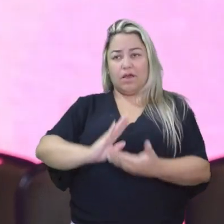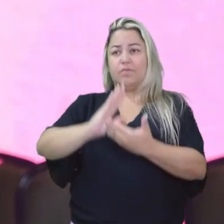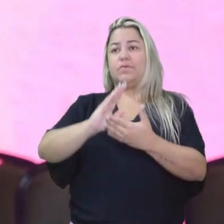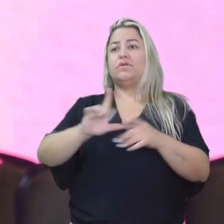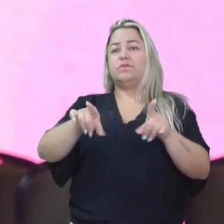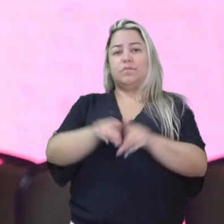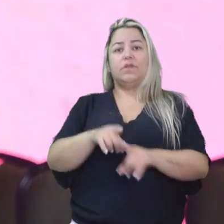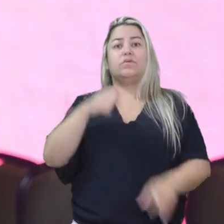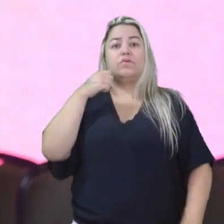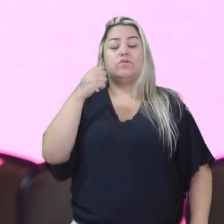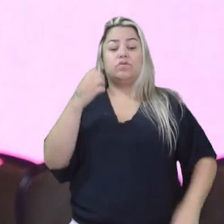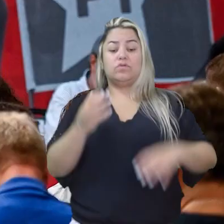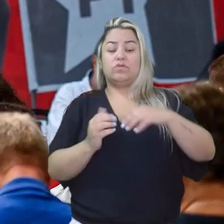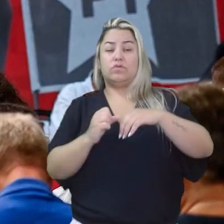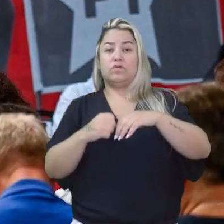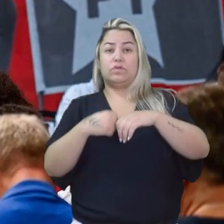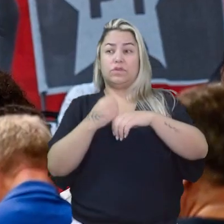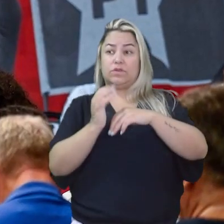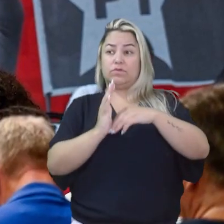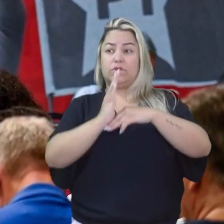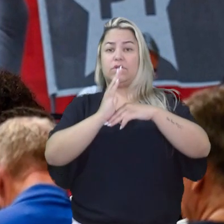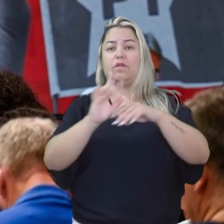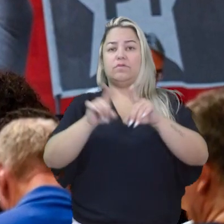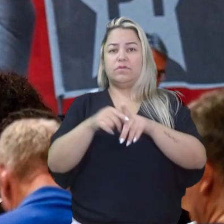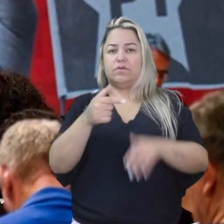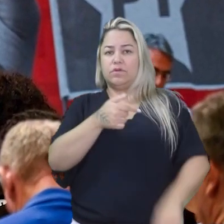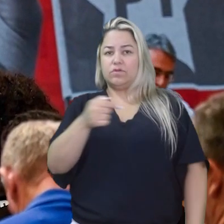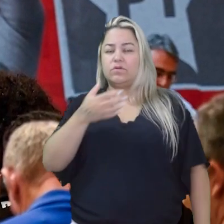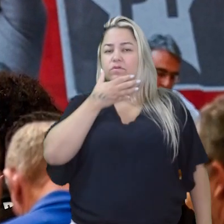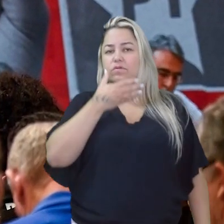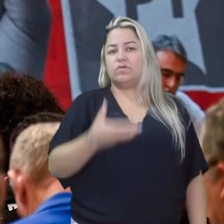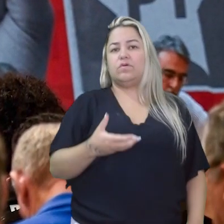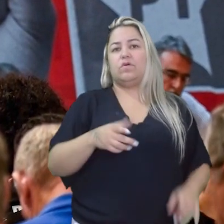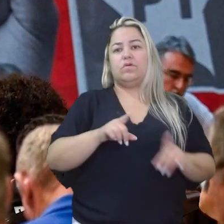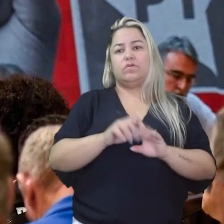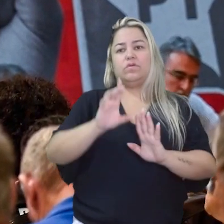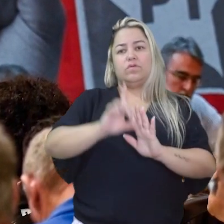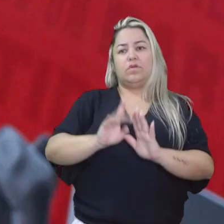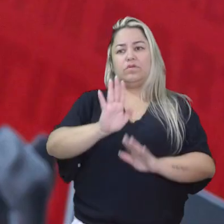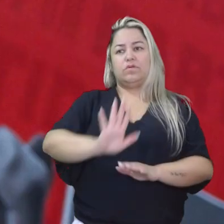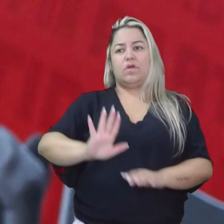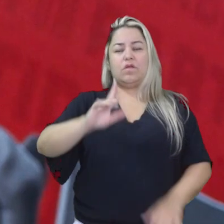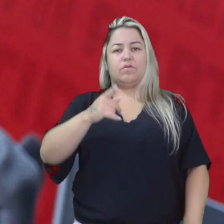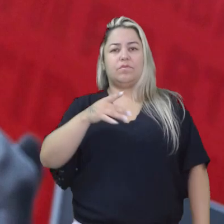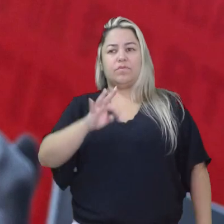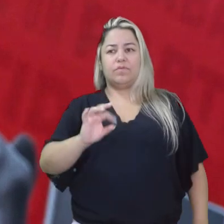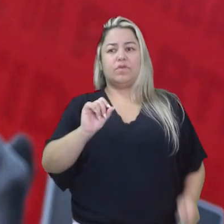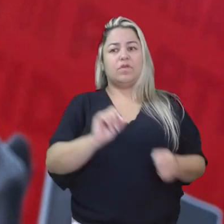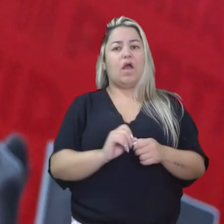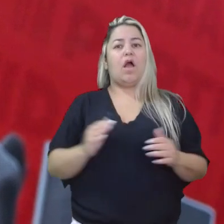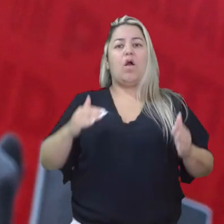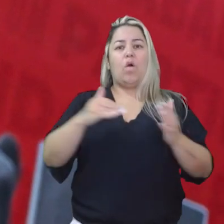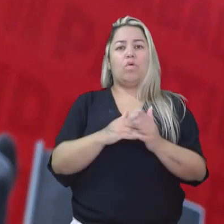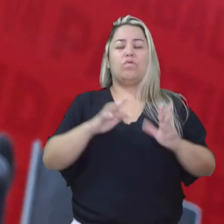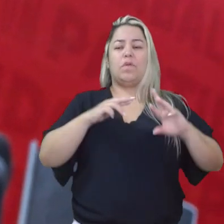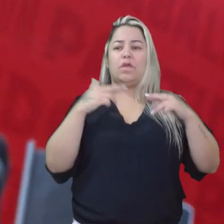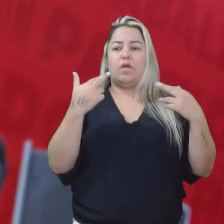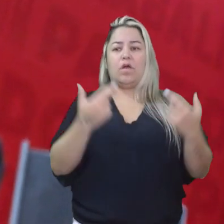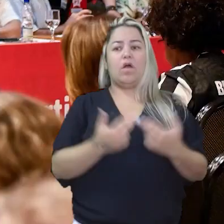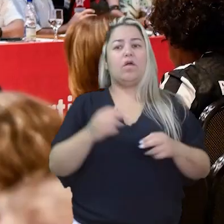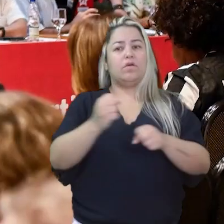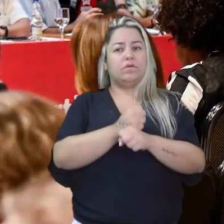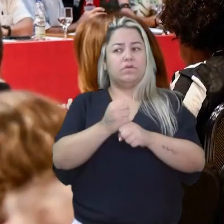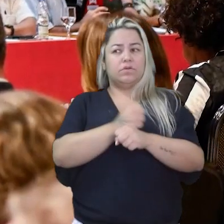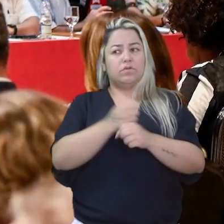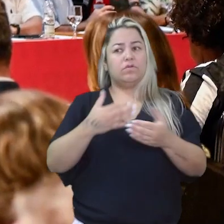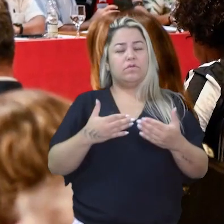Câmara e no Senado Federal. No dia 7 de dezembro, o Diretório Nacional do PT realizou a sua última reunião do ano,